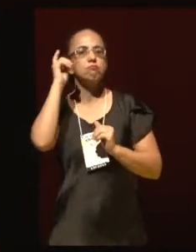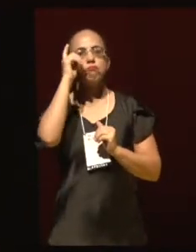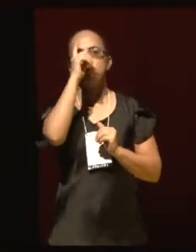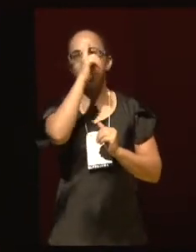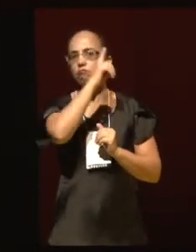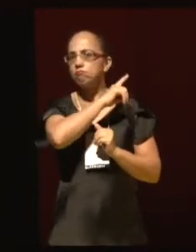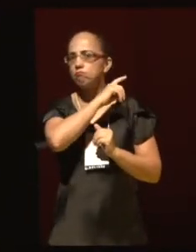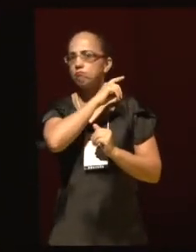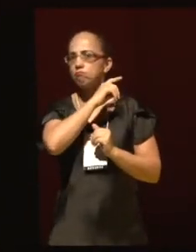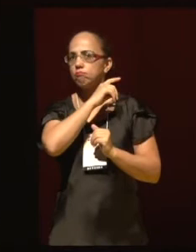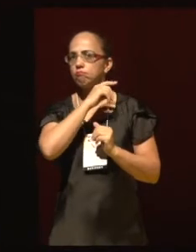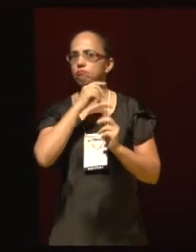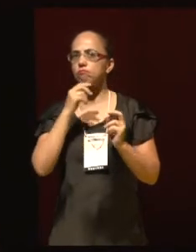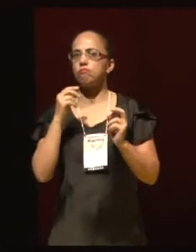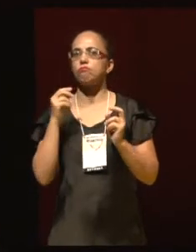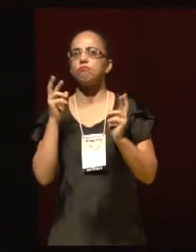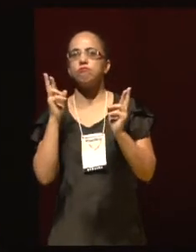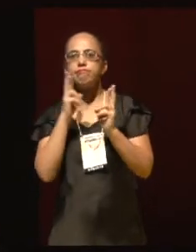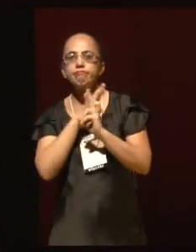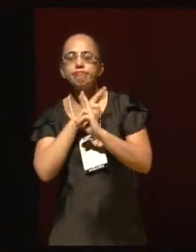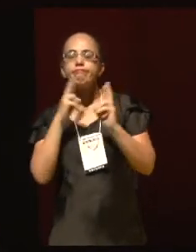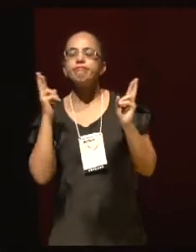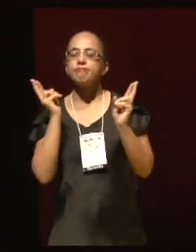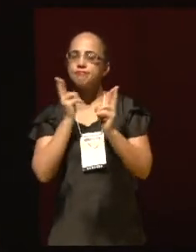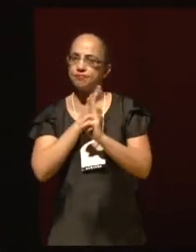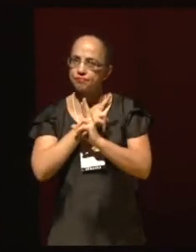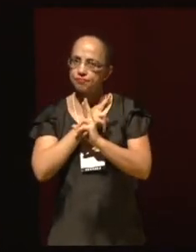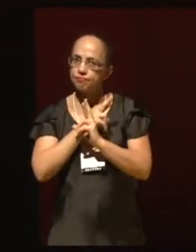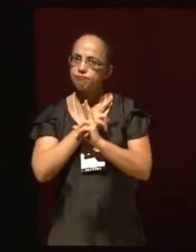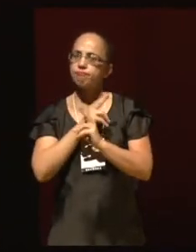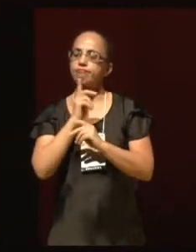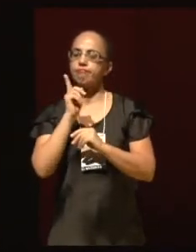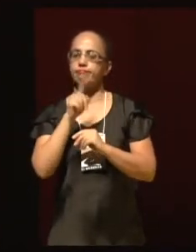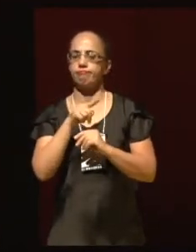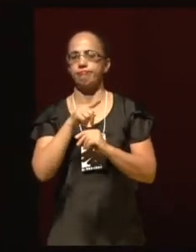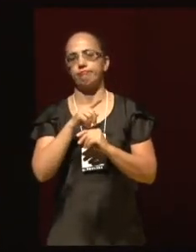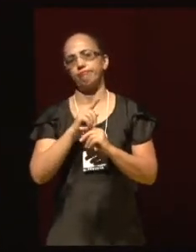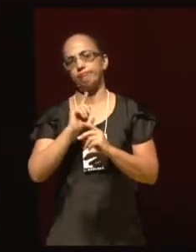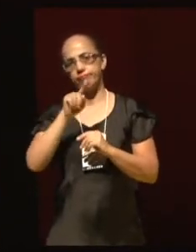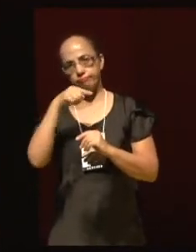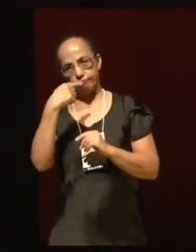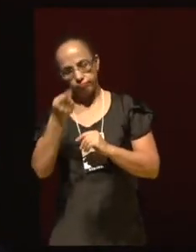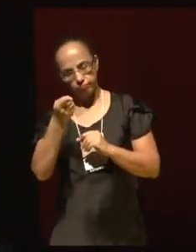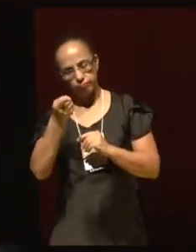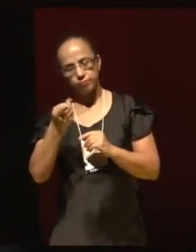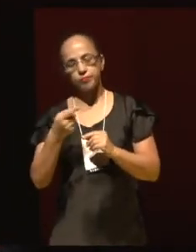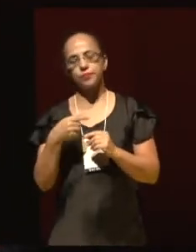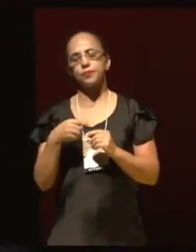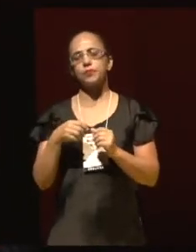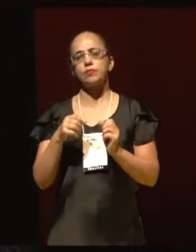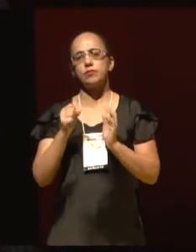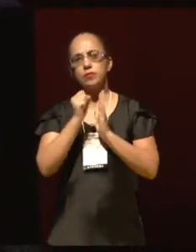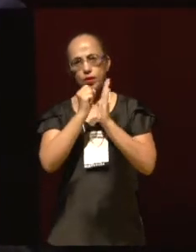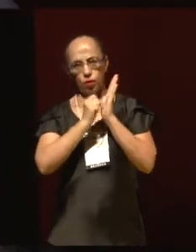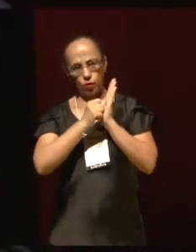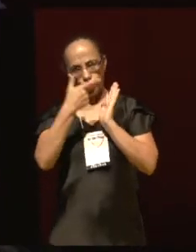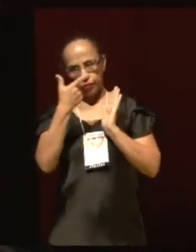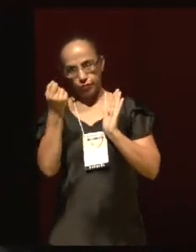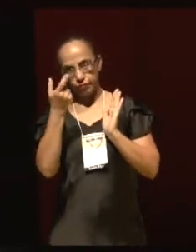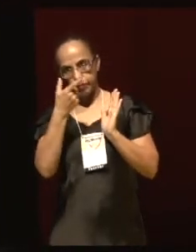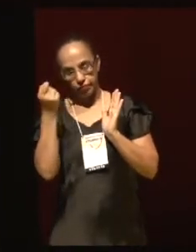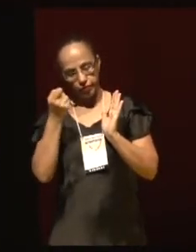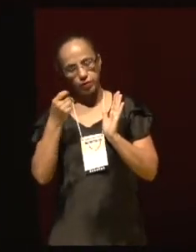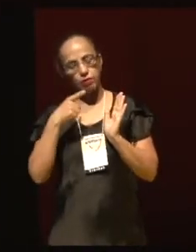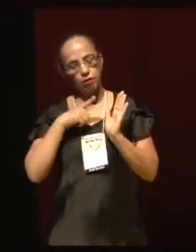do funcionamento era isso. No século XX, é caracterizado pelos fenômenos